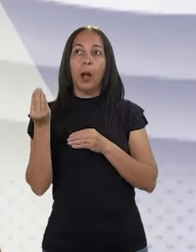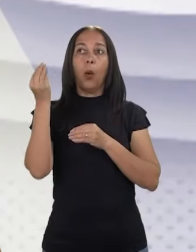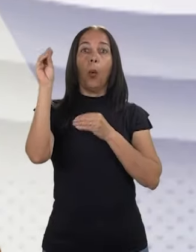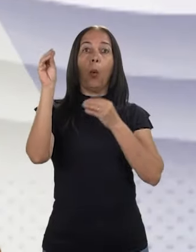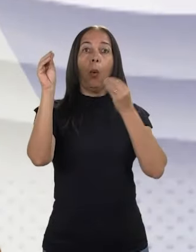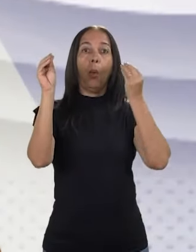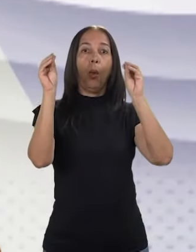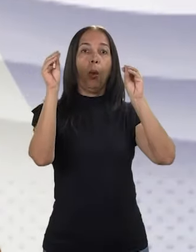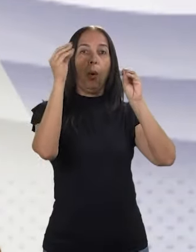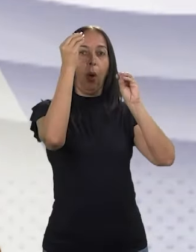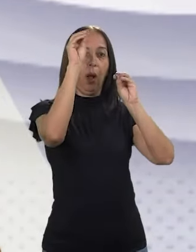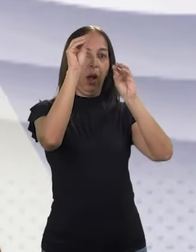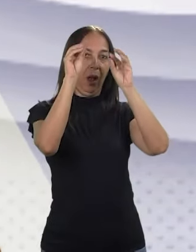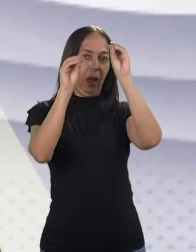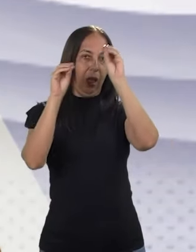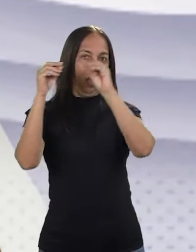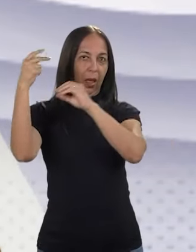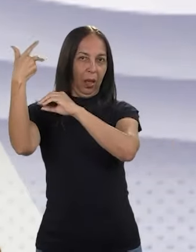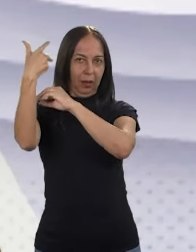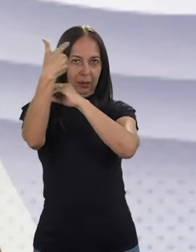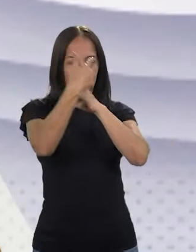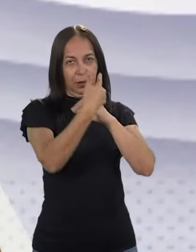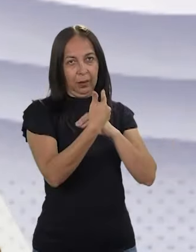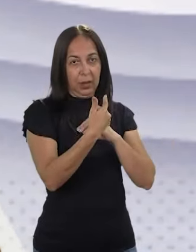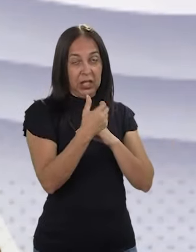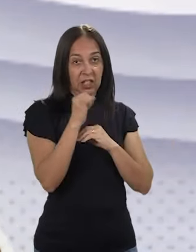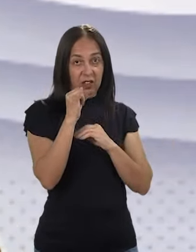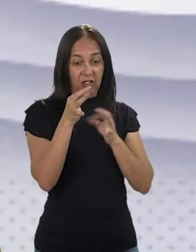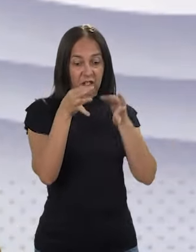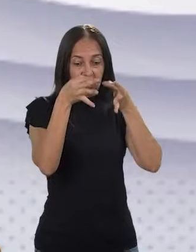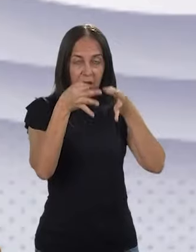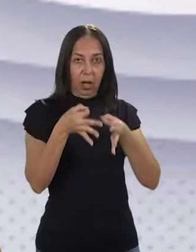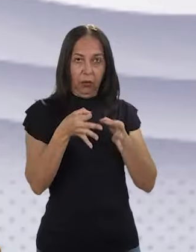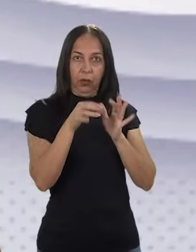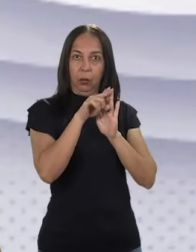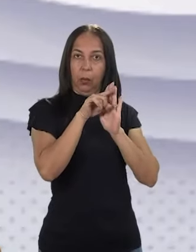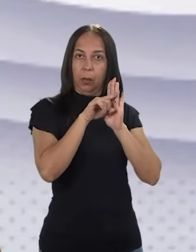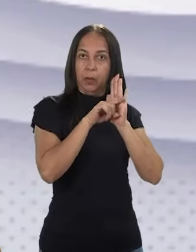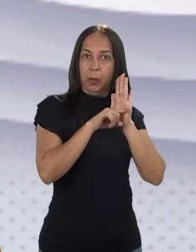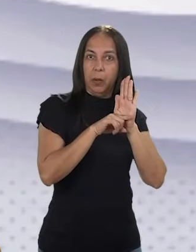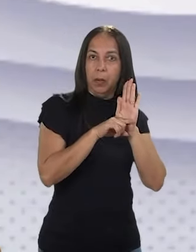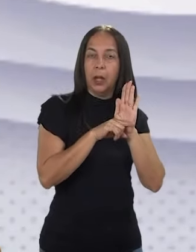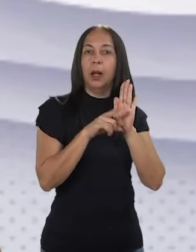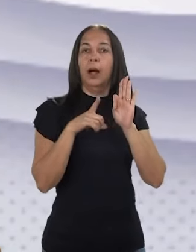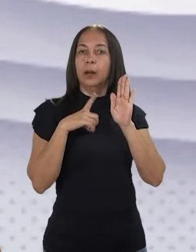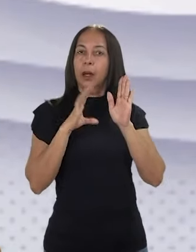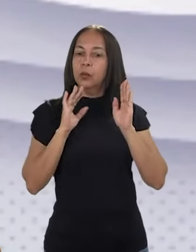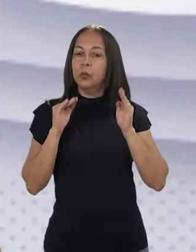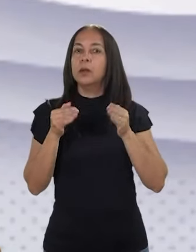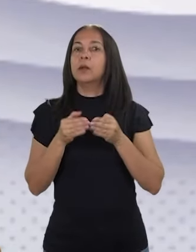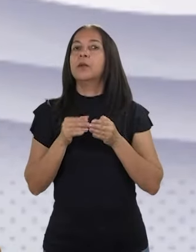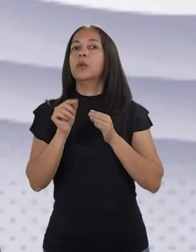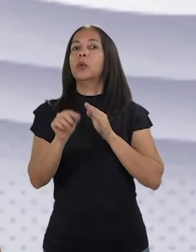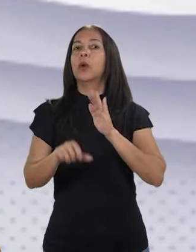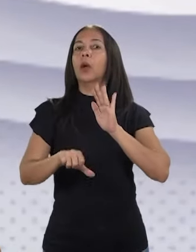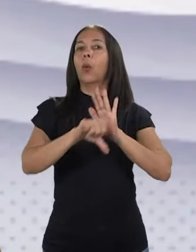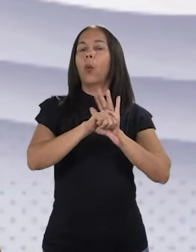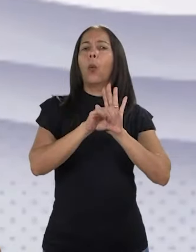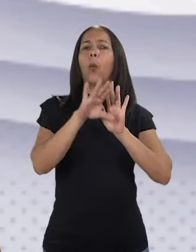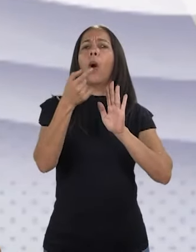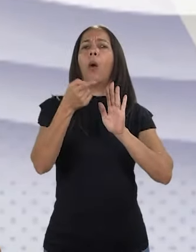relógios na cidade porque o que que acontece se a gente Define um critério de instalação a gente já tá definindo uma questão específica de